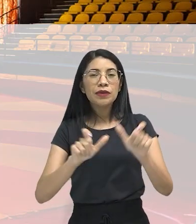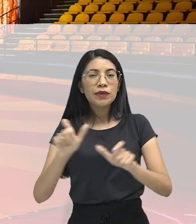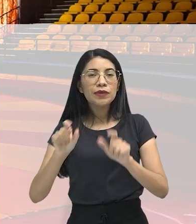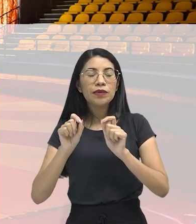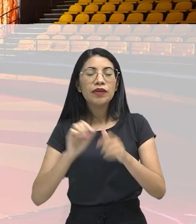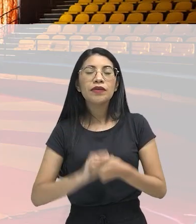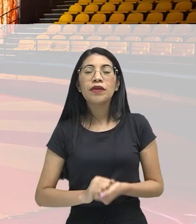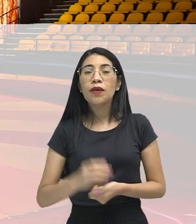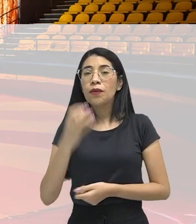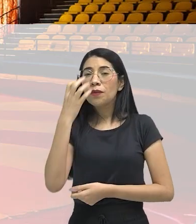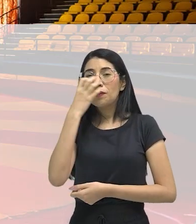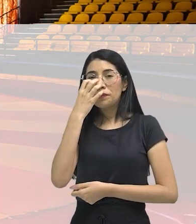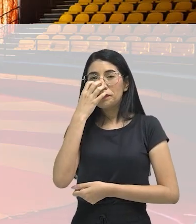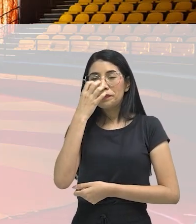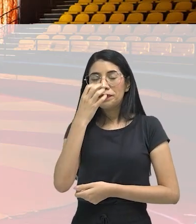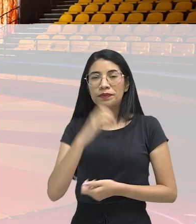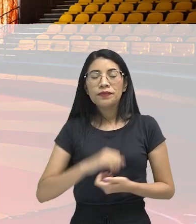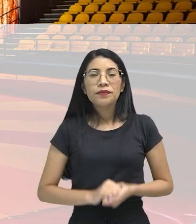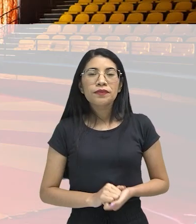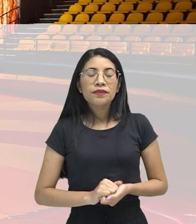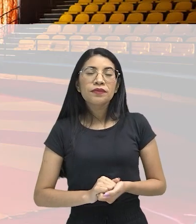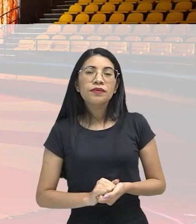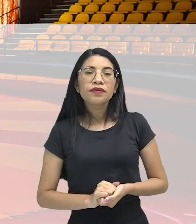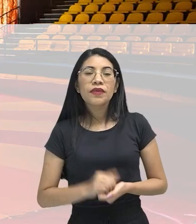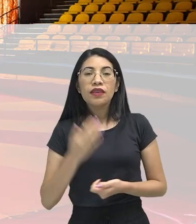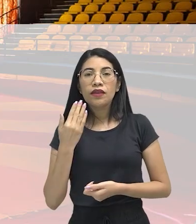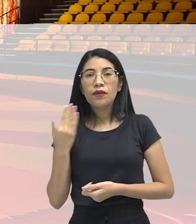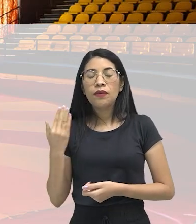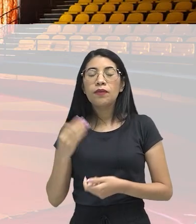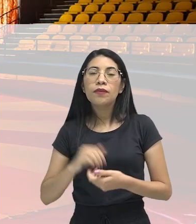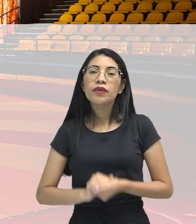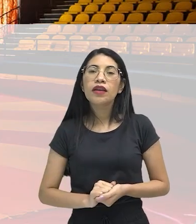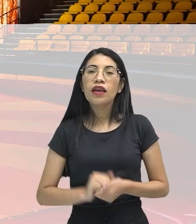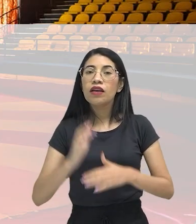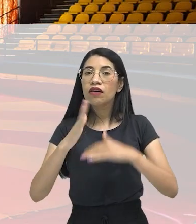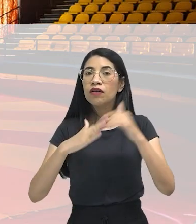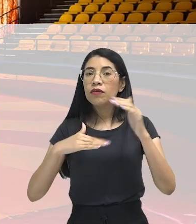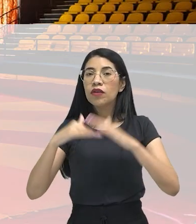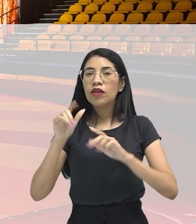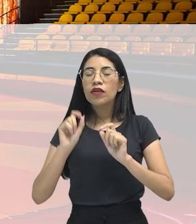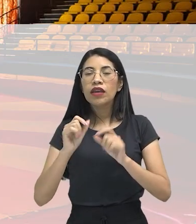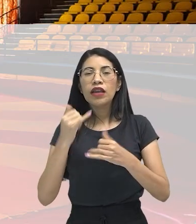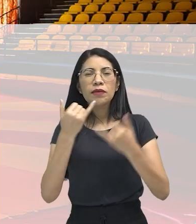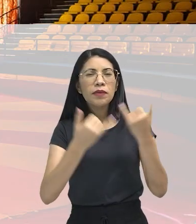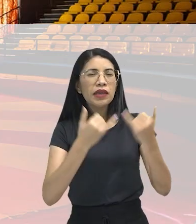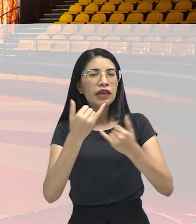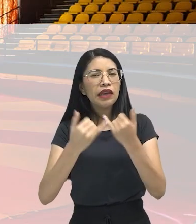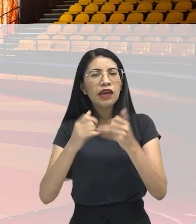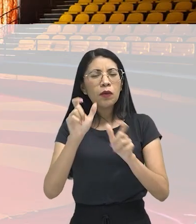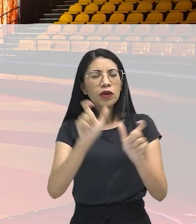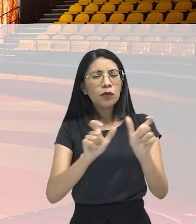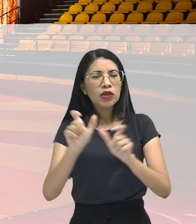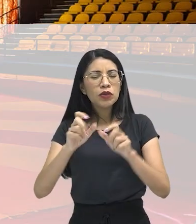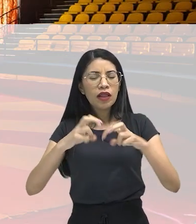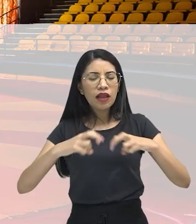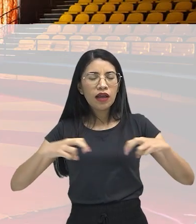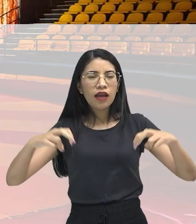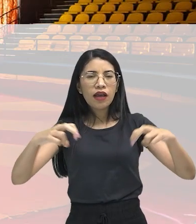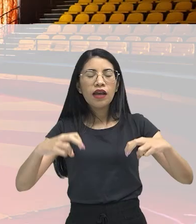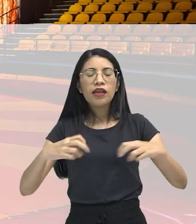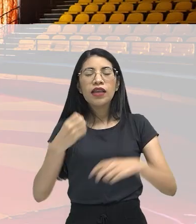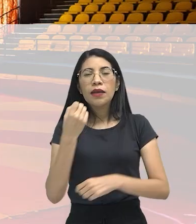é o palhaço. O palhaço é aquele profissional que diverte o público, né? Ele